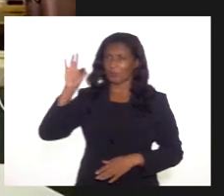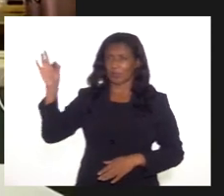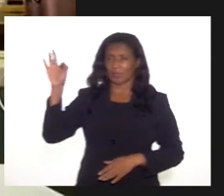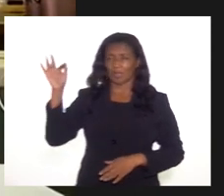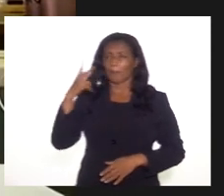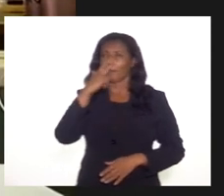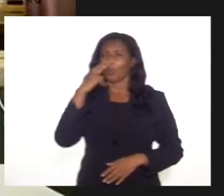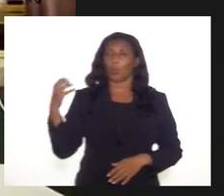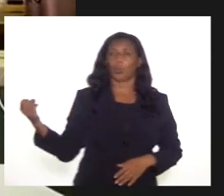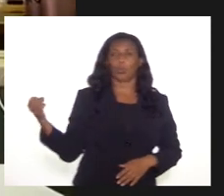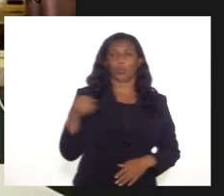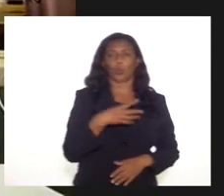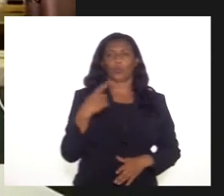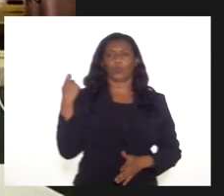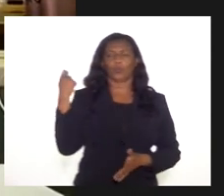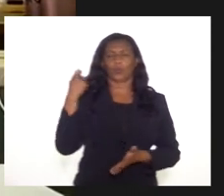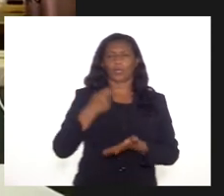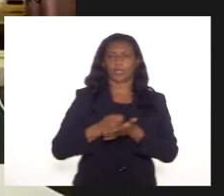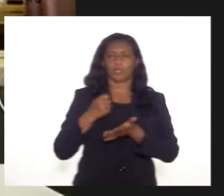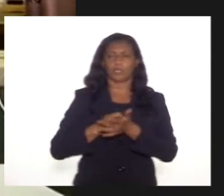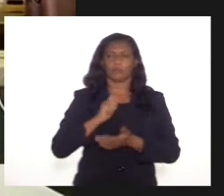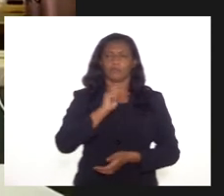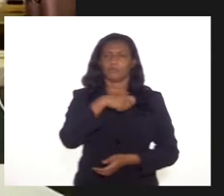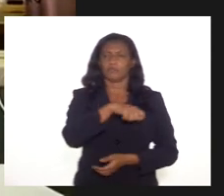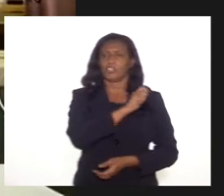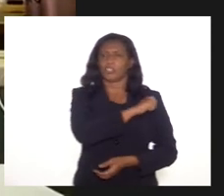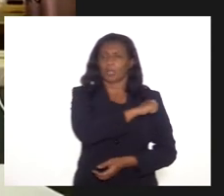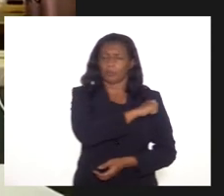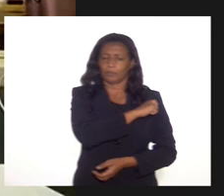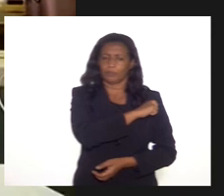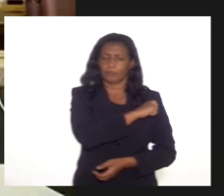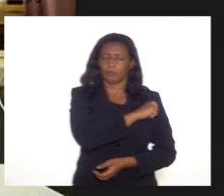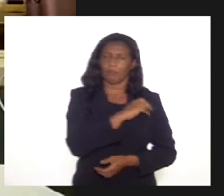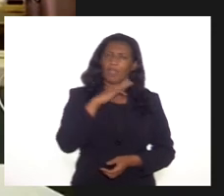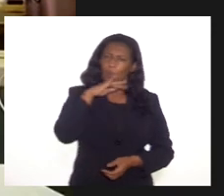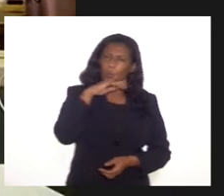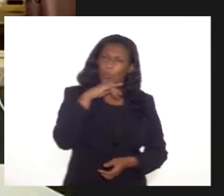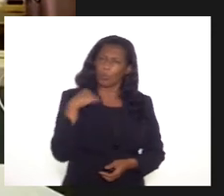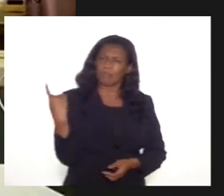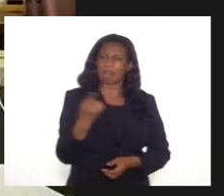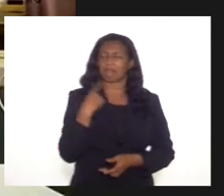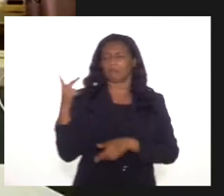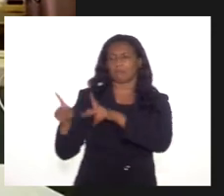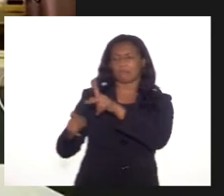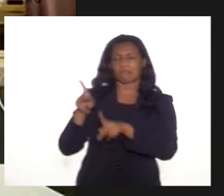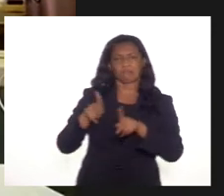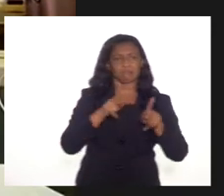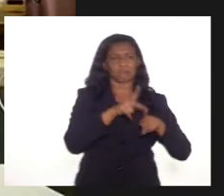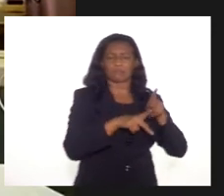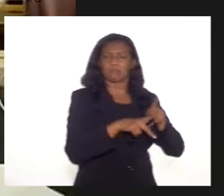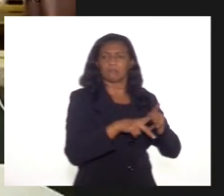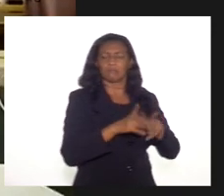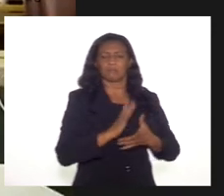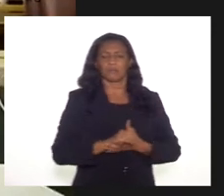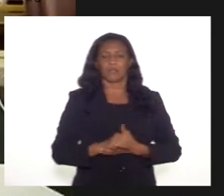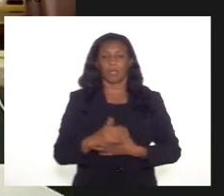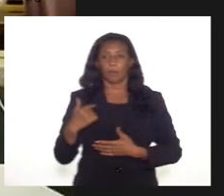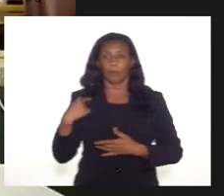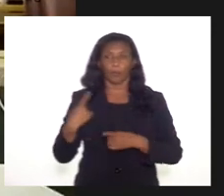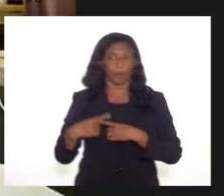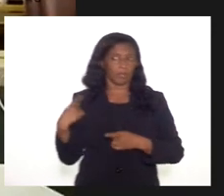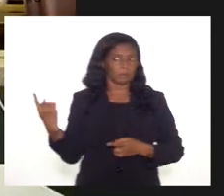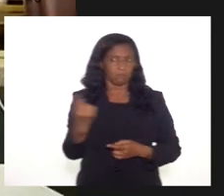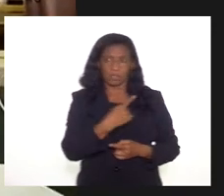novo regime de recuperação fiscal. Enfim, isso é muito ruim para a nossa população, isso é muito ruim porque a gente não vê